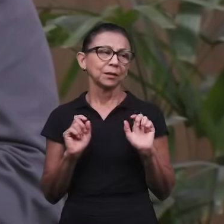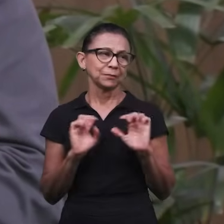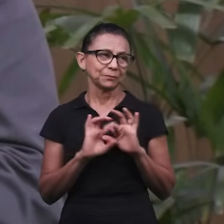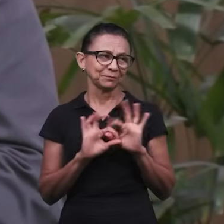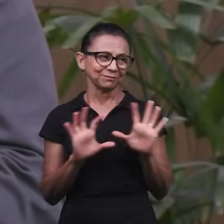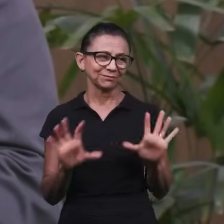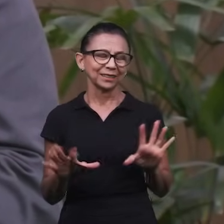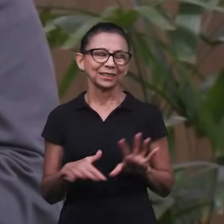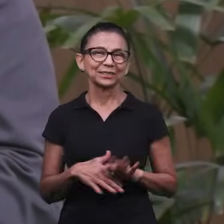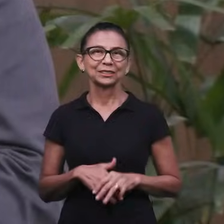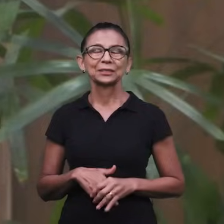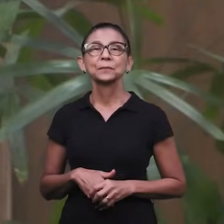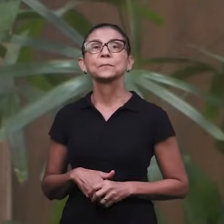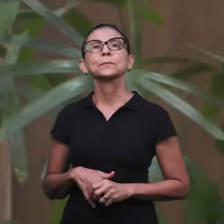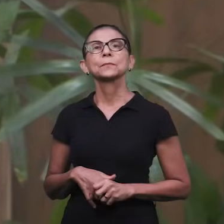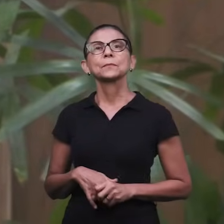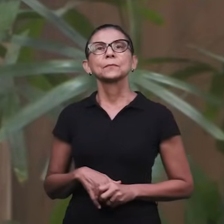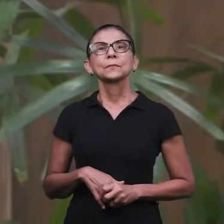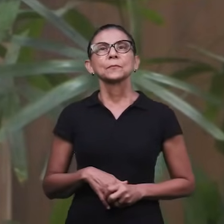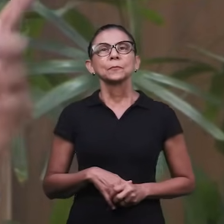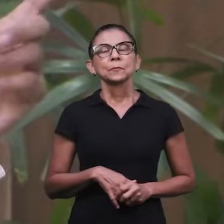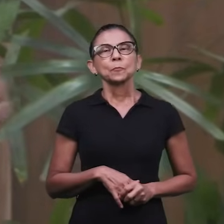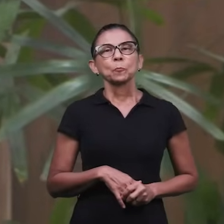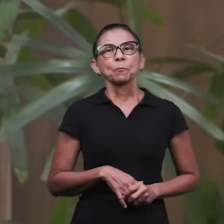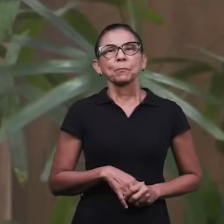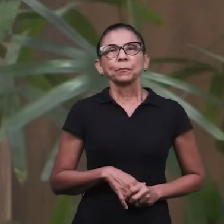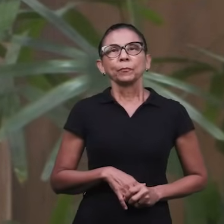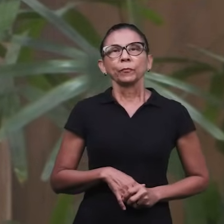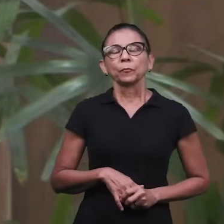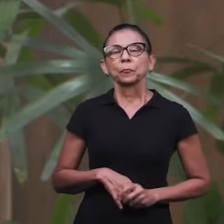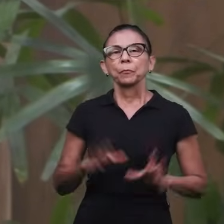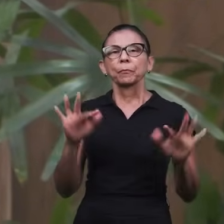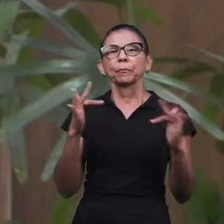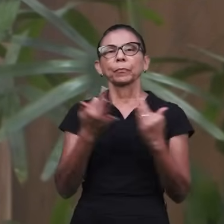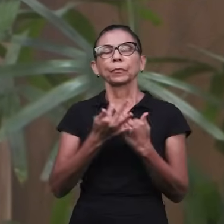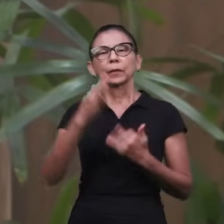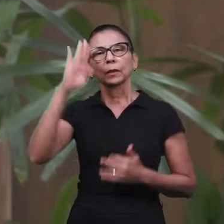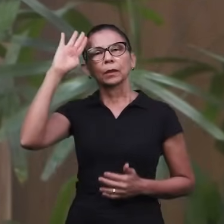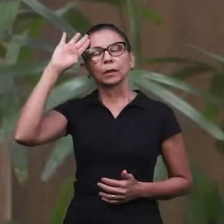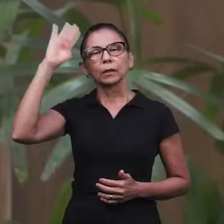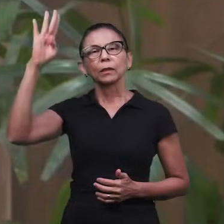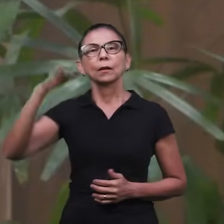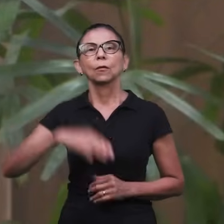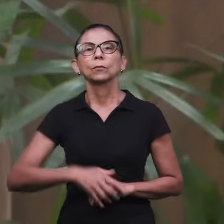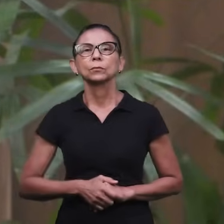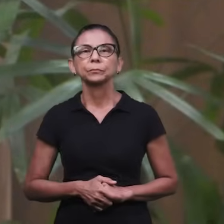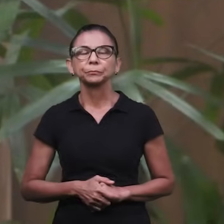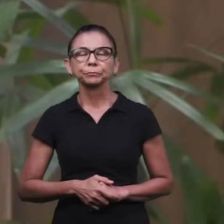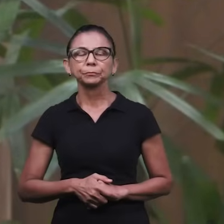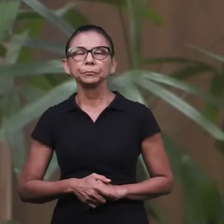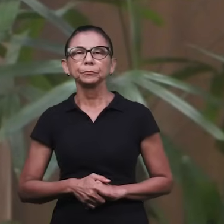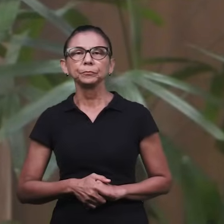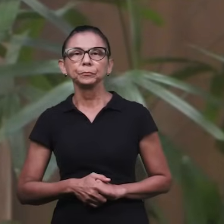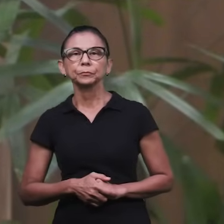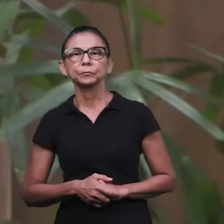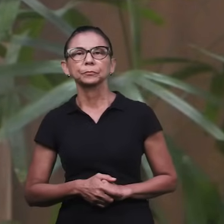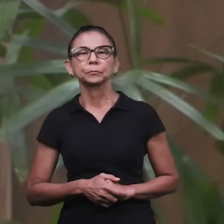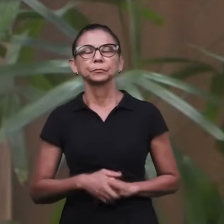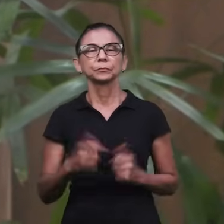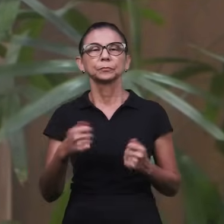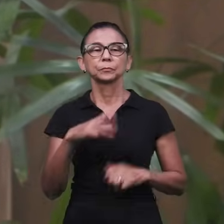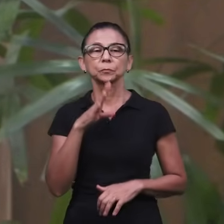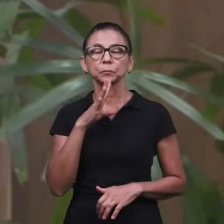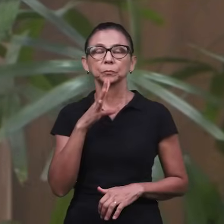ficar à vontade. A família é fundamental, principalmente para conhecer a criança que está cuidando, né? A